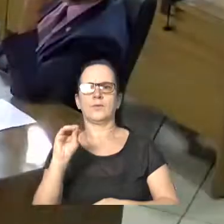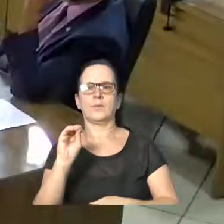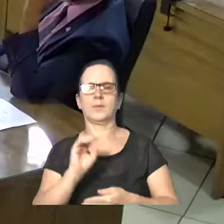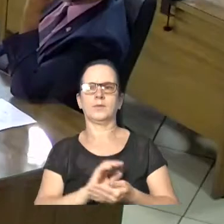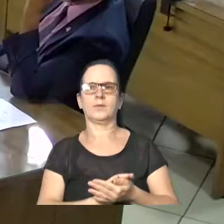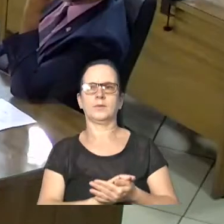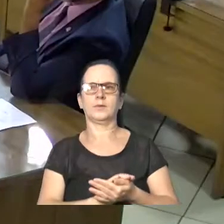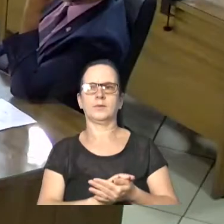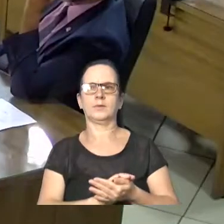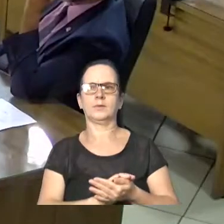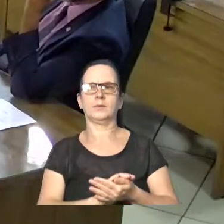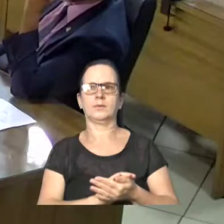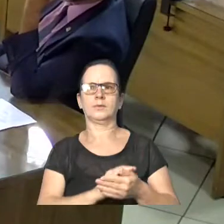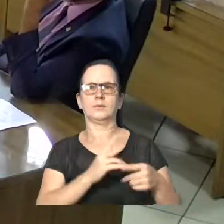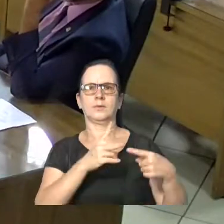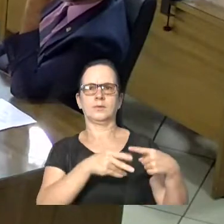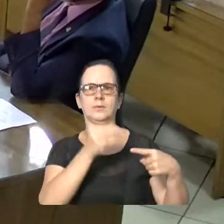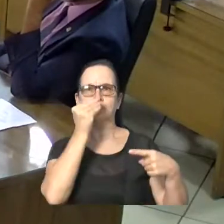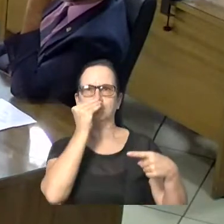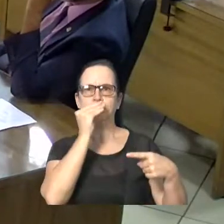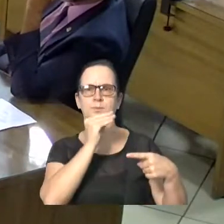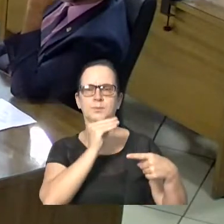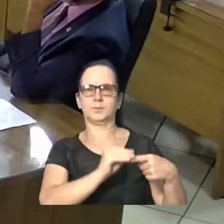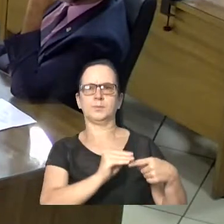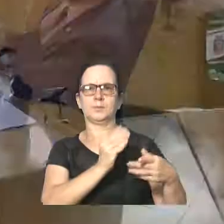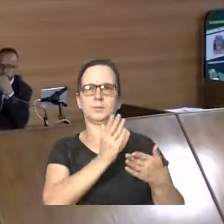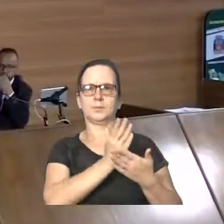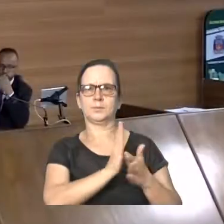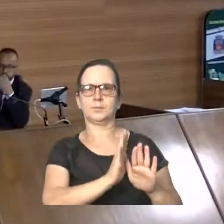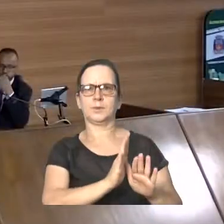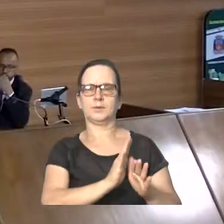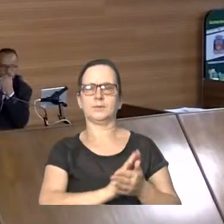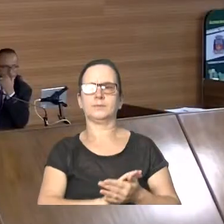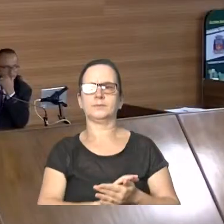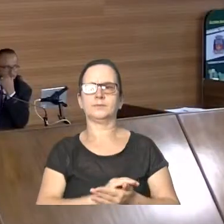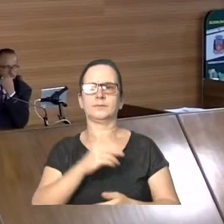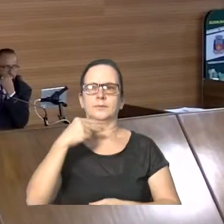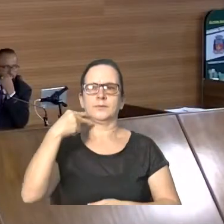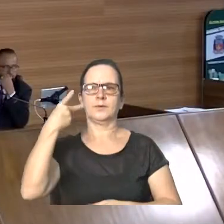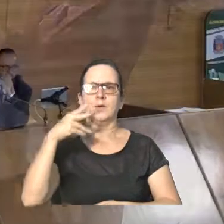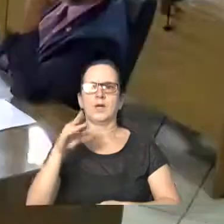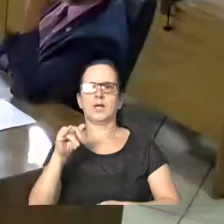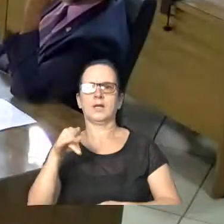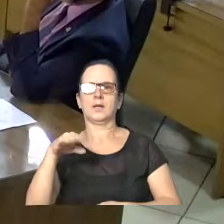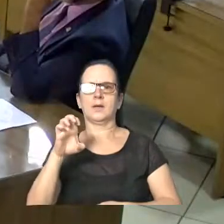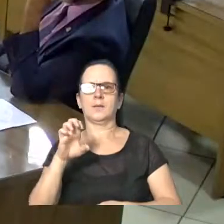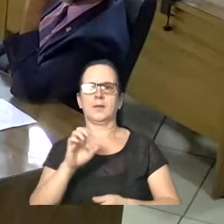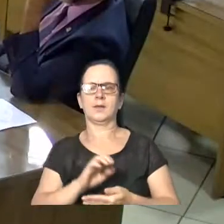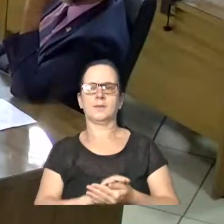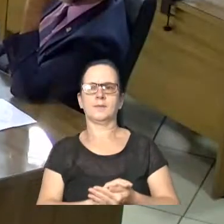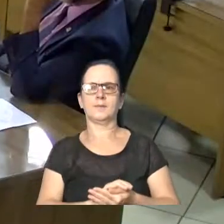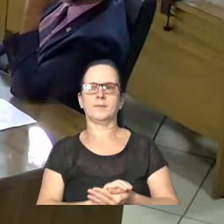Moreira. Pela derrubada do veto. Vereador Guilherme dos Santos Malaquias.